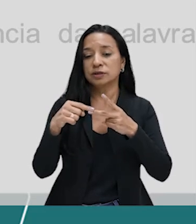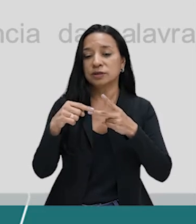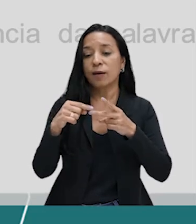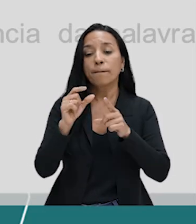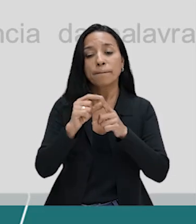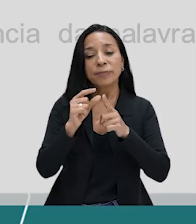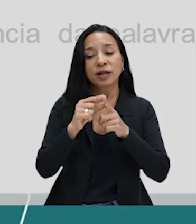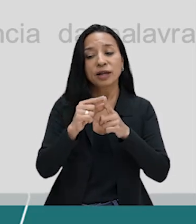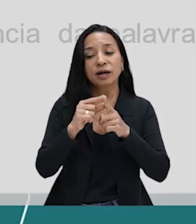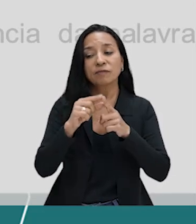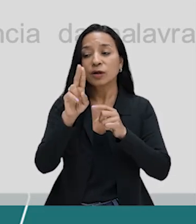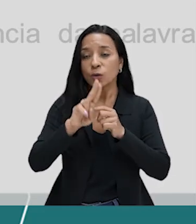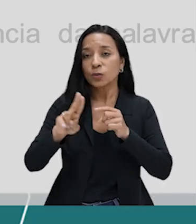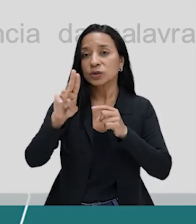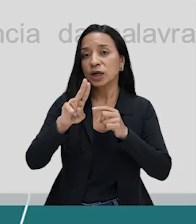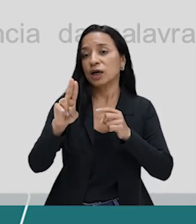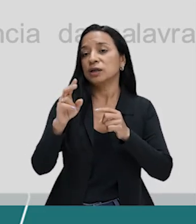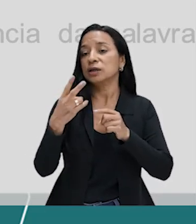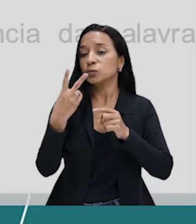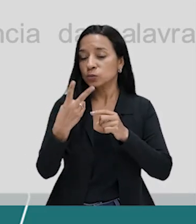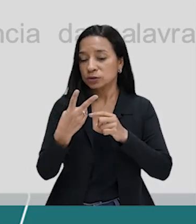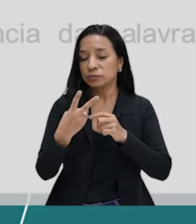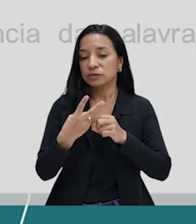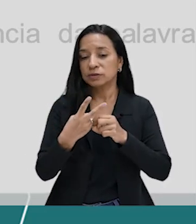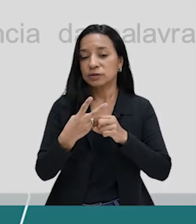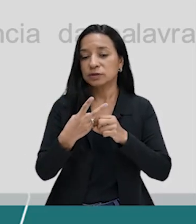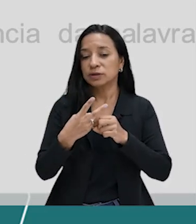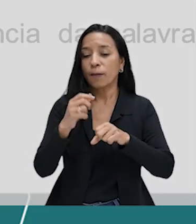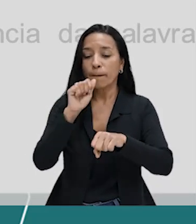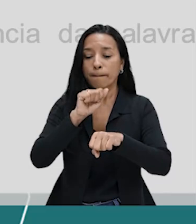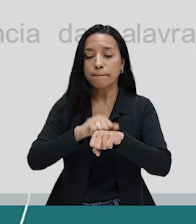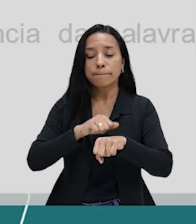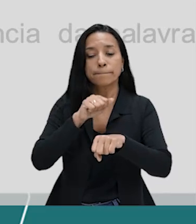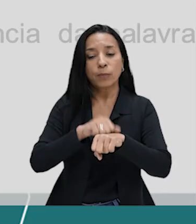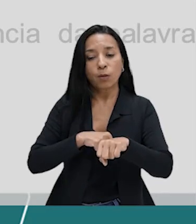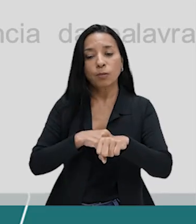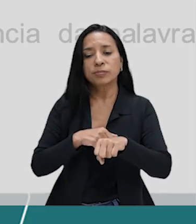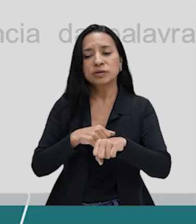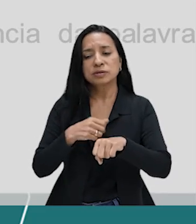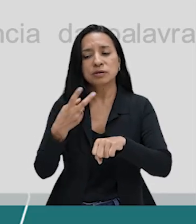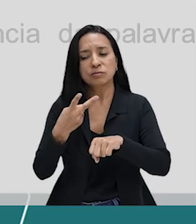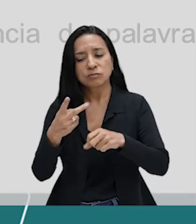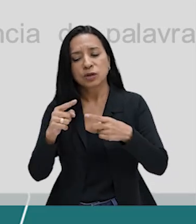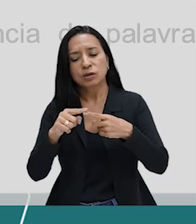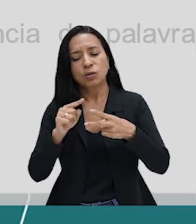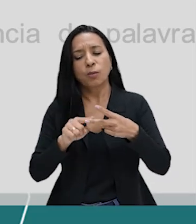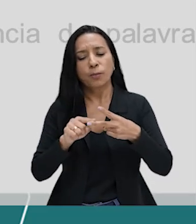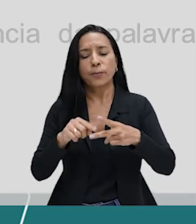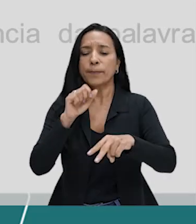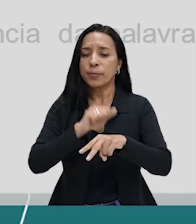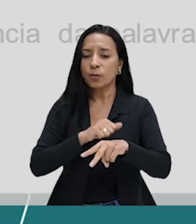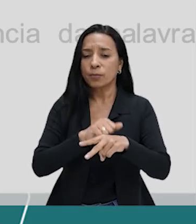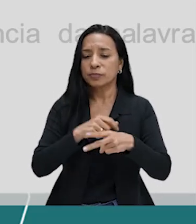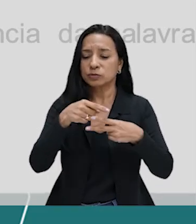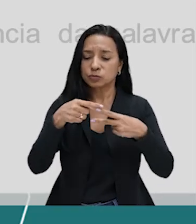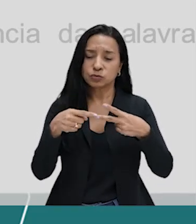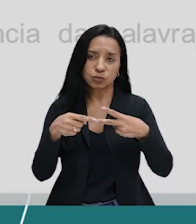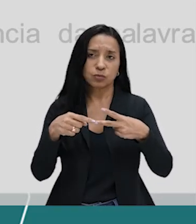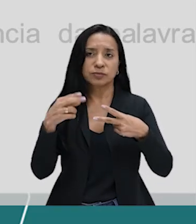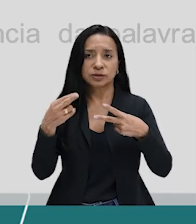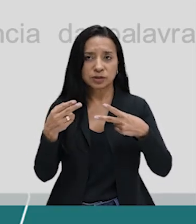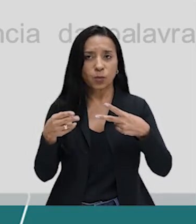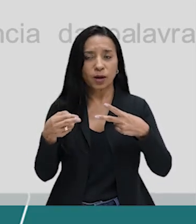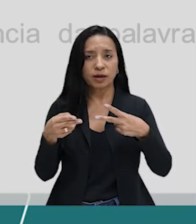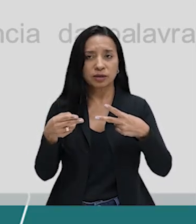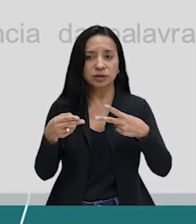palavra utilizada duas vezes. Qual foi? Pobres e pobres, né? Será que os dois têm a mesma função? Será que os dois são